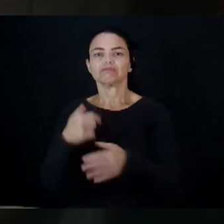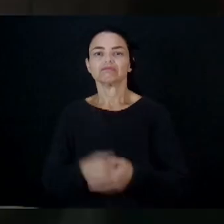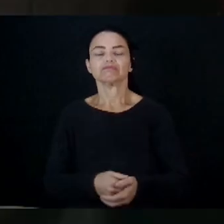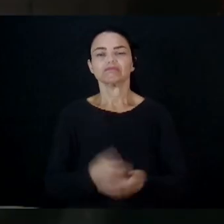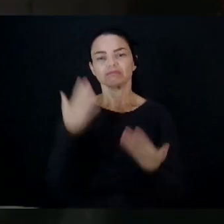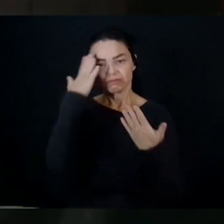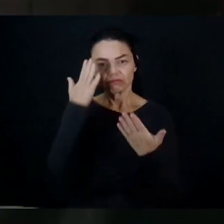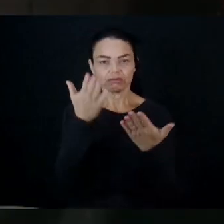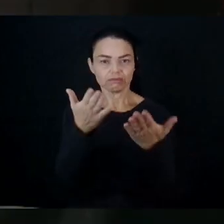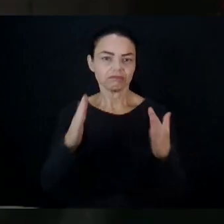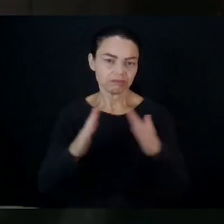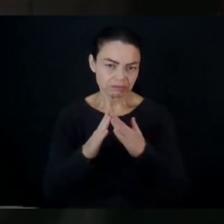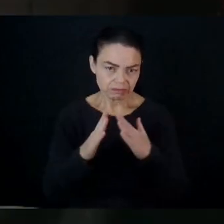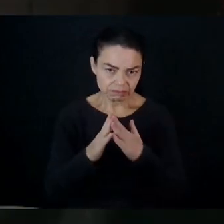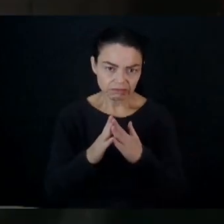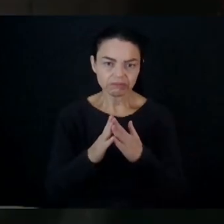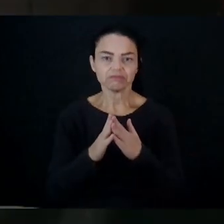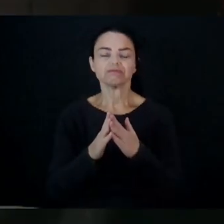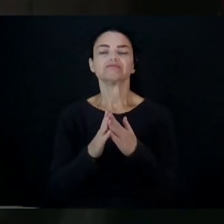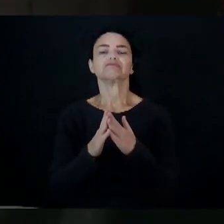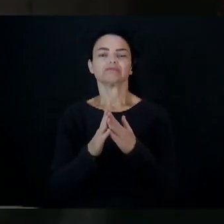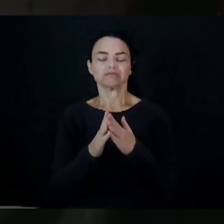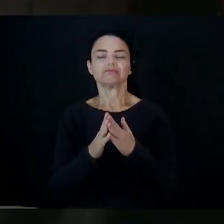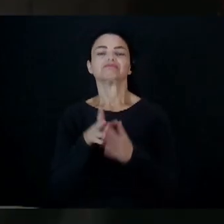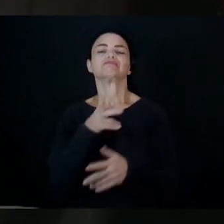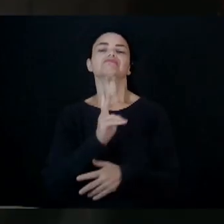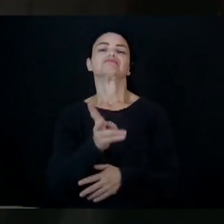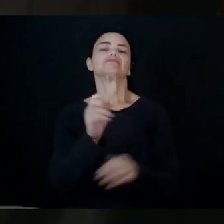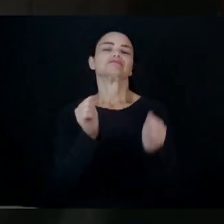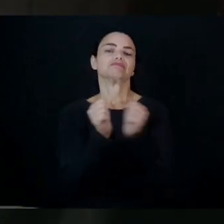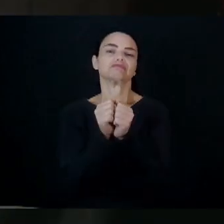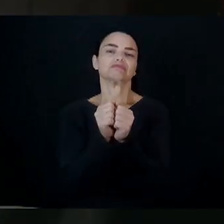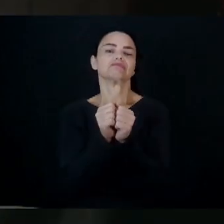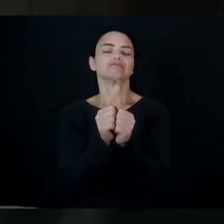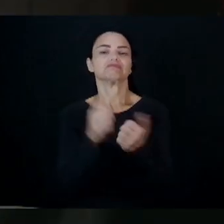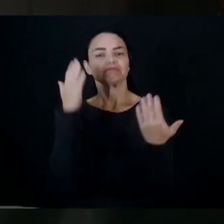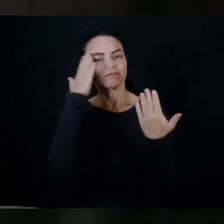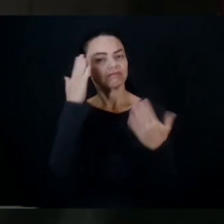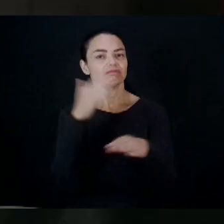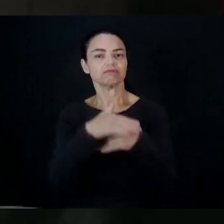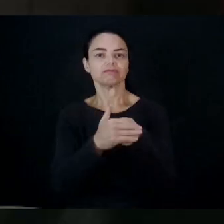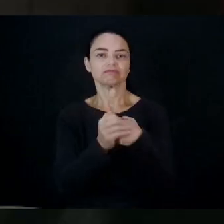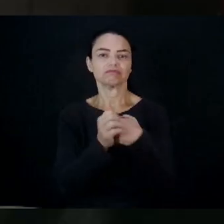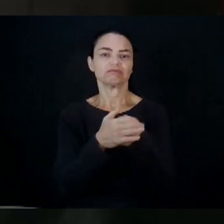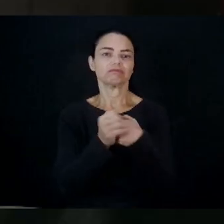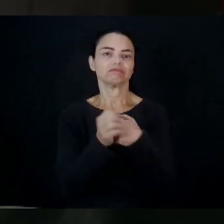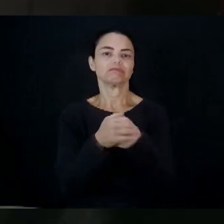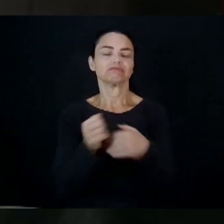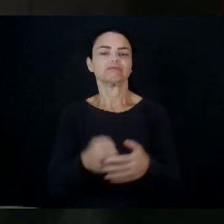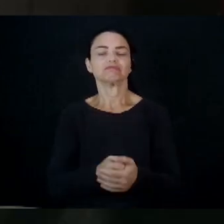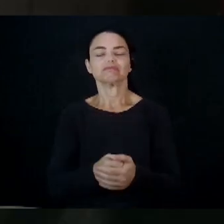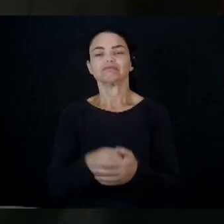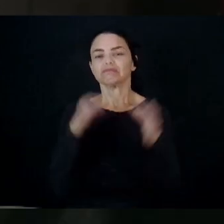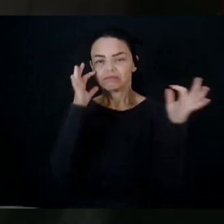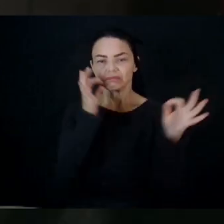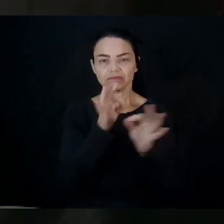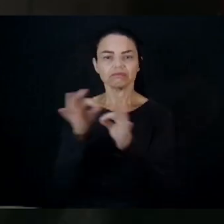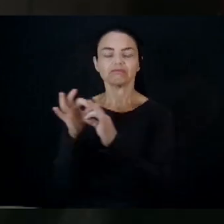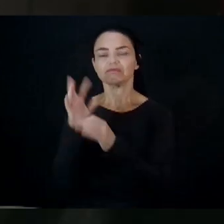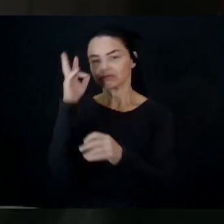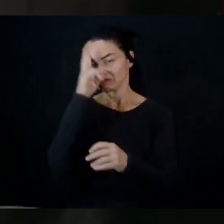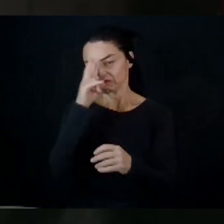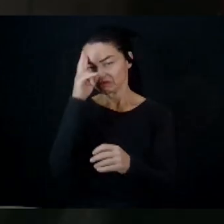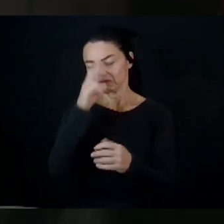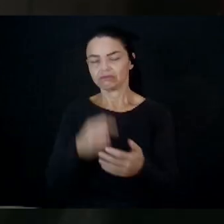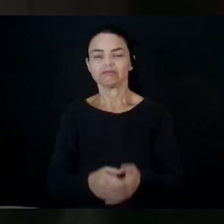de casa, você que sempre está com a gente também, né? Obrigada pelo carinho da audiência. E é isso, gente, a memória faz parte da